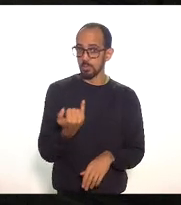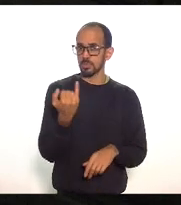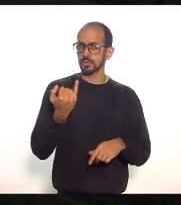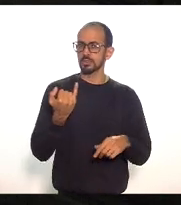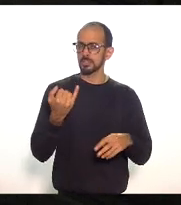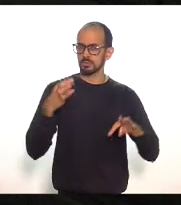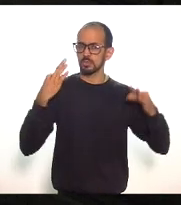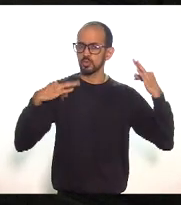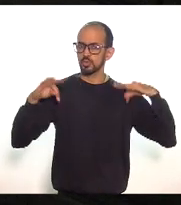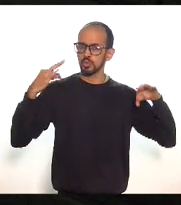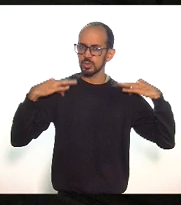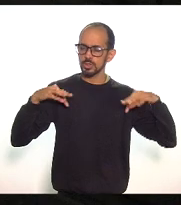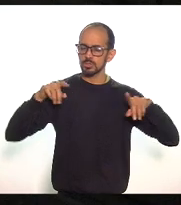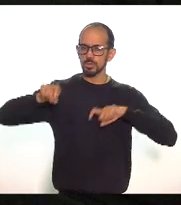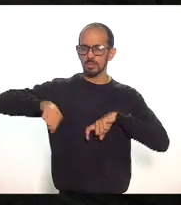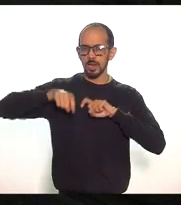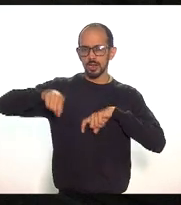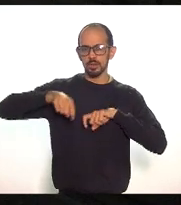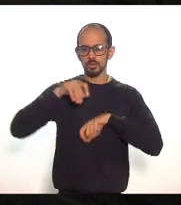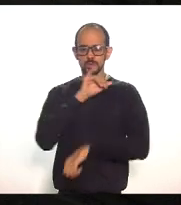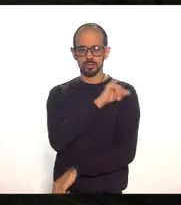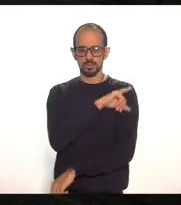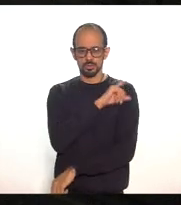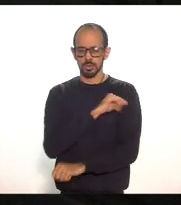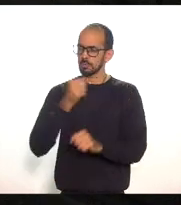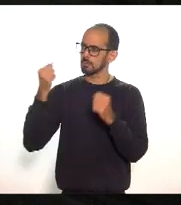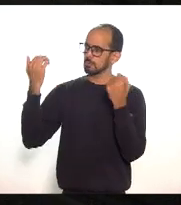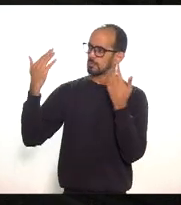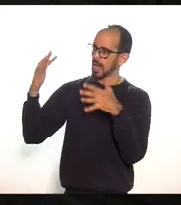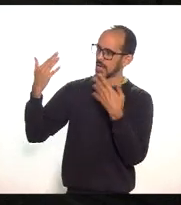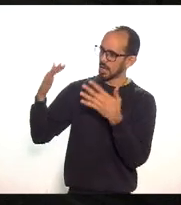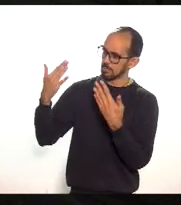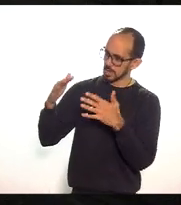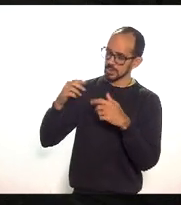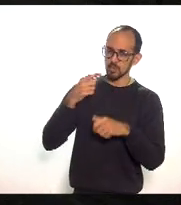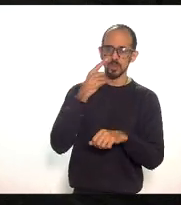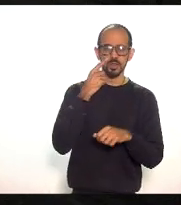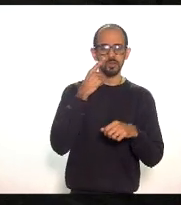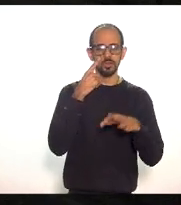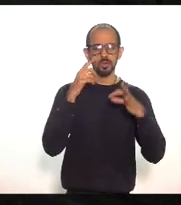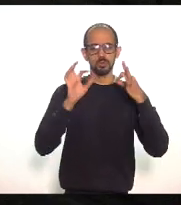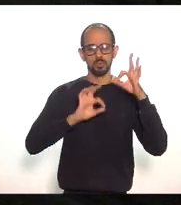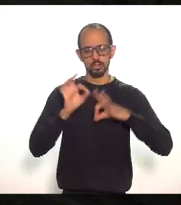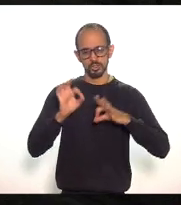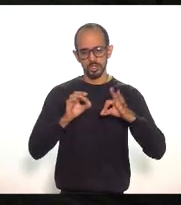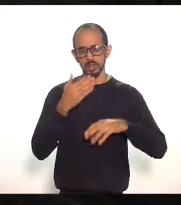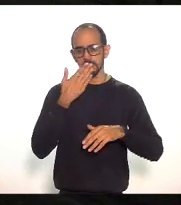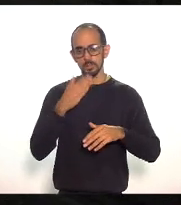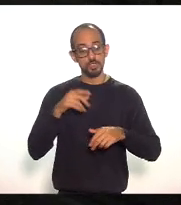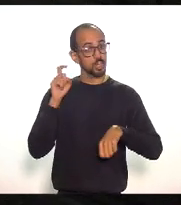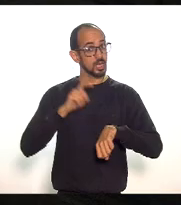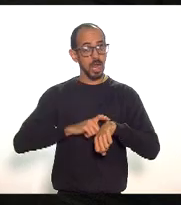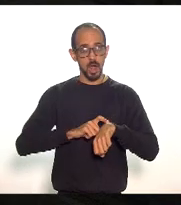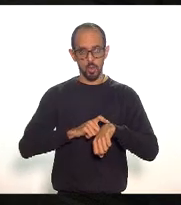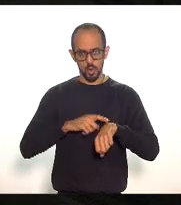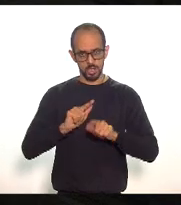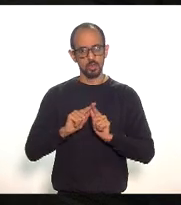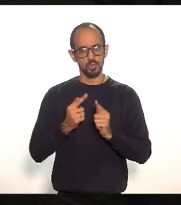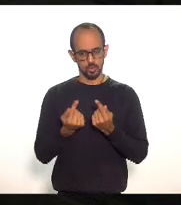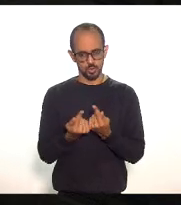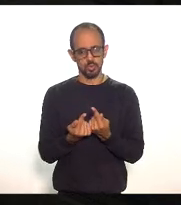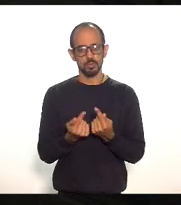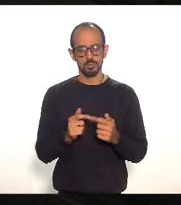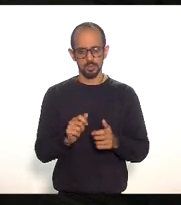turismo, mas para a agricultura do Rio de Janeiro. Parabenizo a Vossa Excelência, quando eu vi o projeto lá no grupo de coautoria de imediato, E tenho